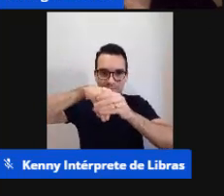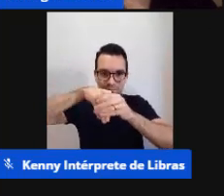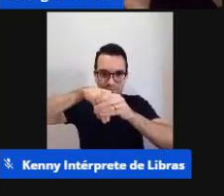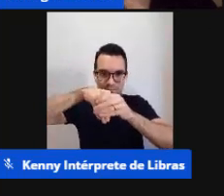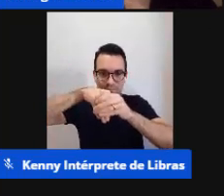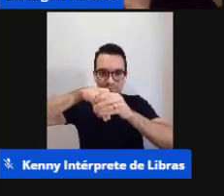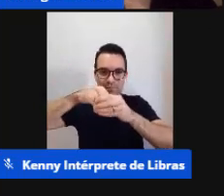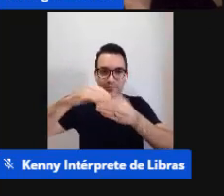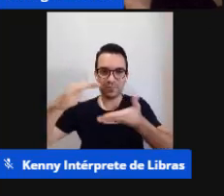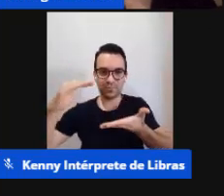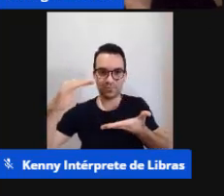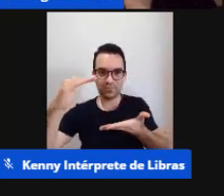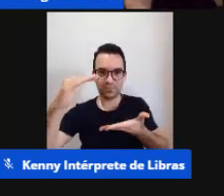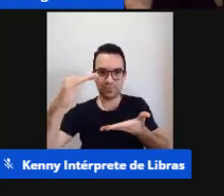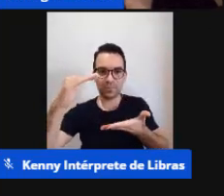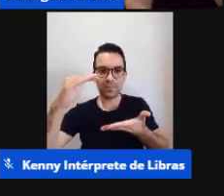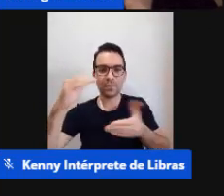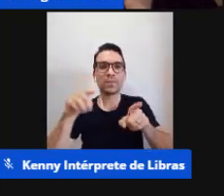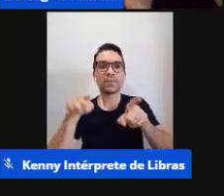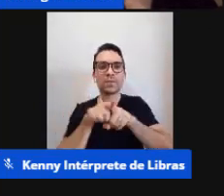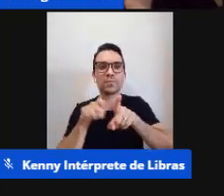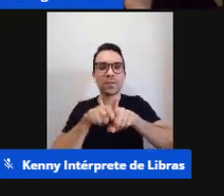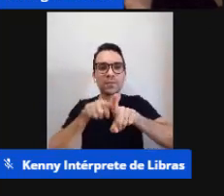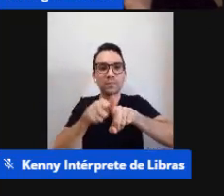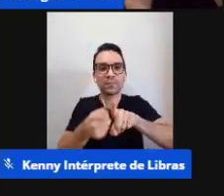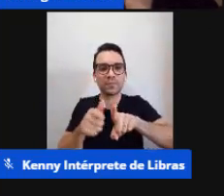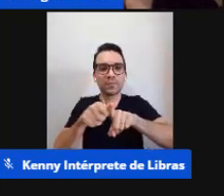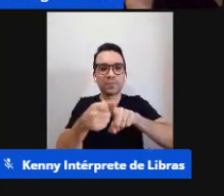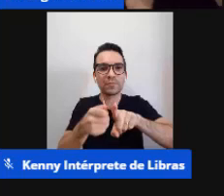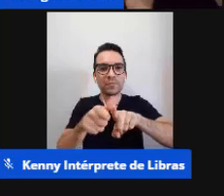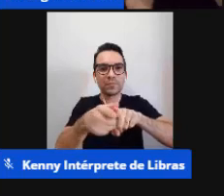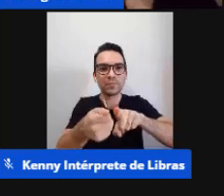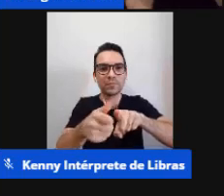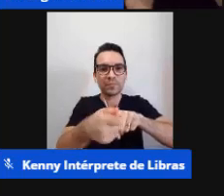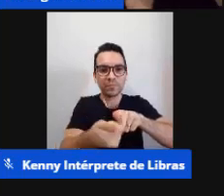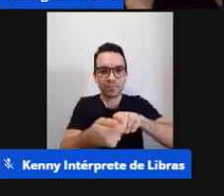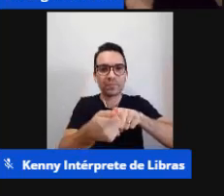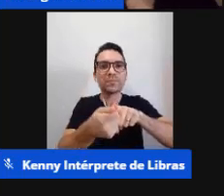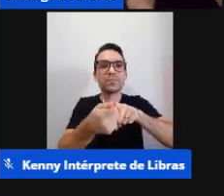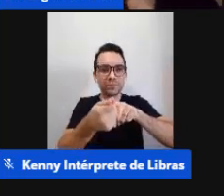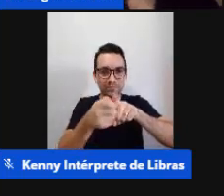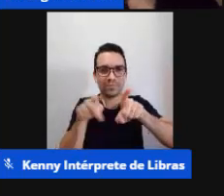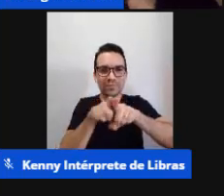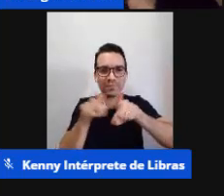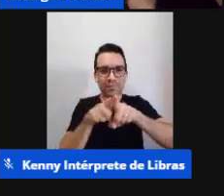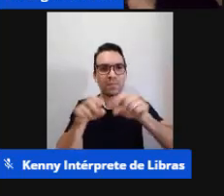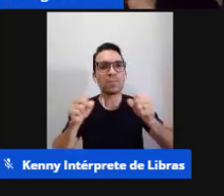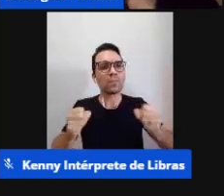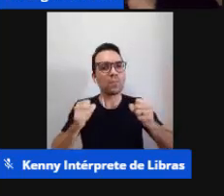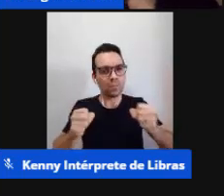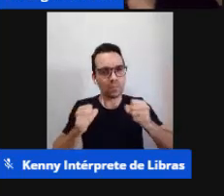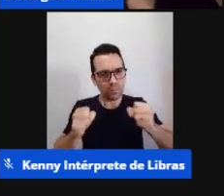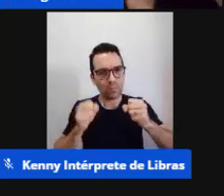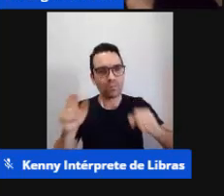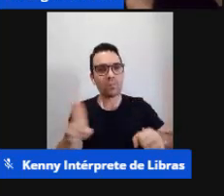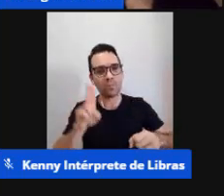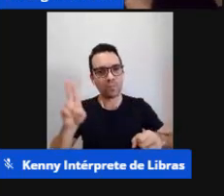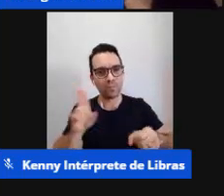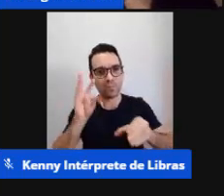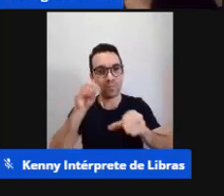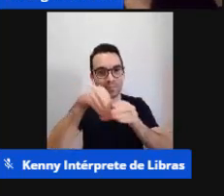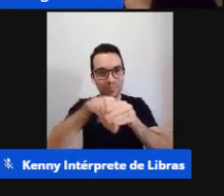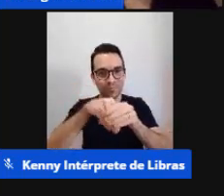alguns grãos de milho, tá? Fecha bem o potinho para não ficar vazando nada. Olha que legal, já dá um tipo de